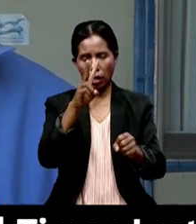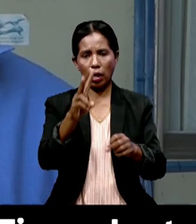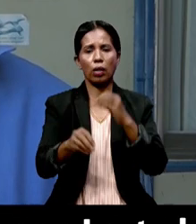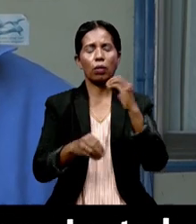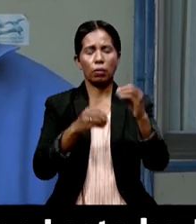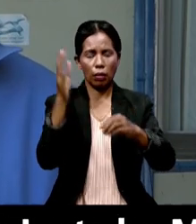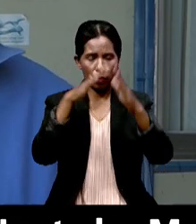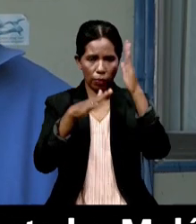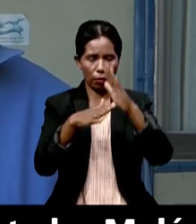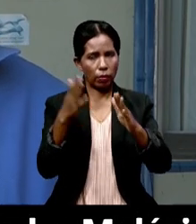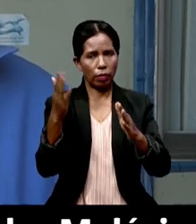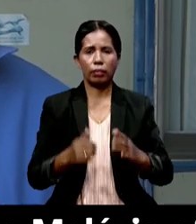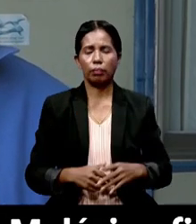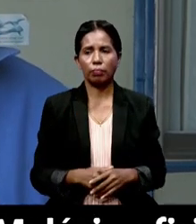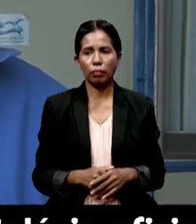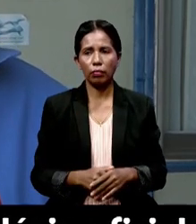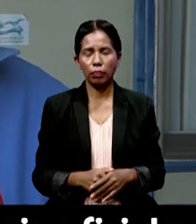né. E